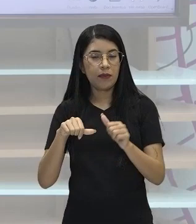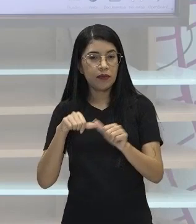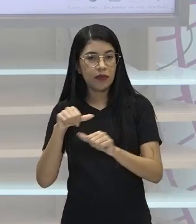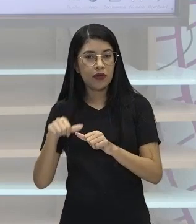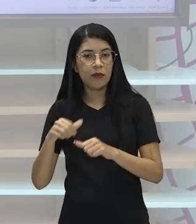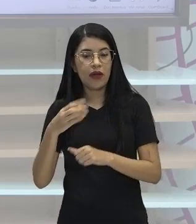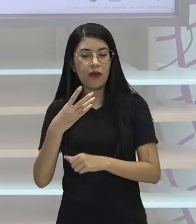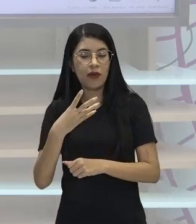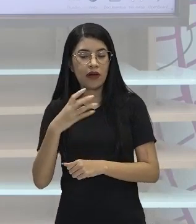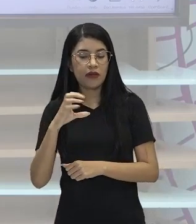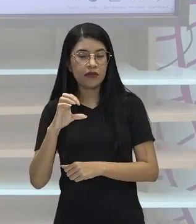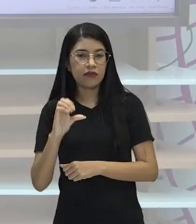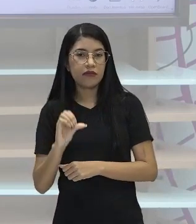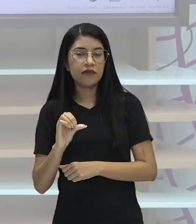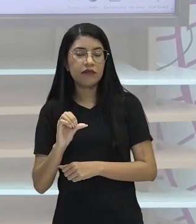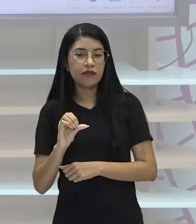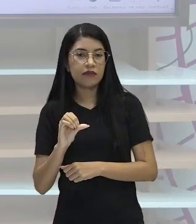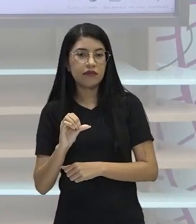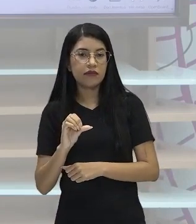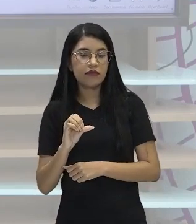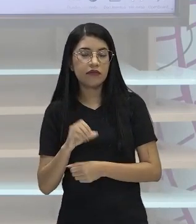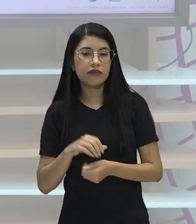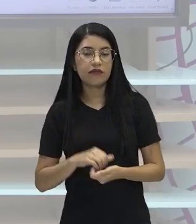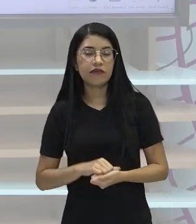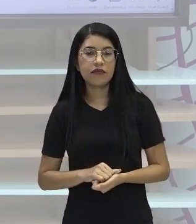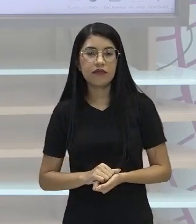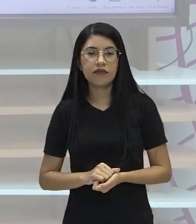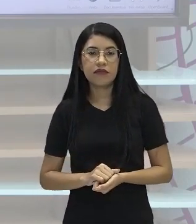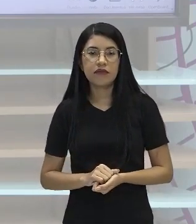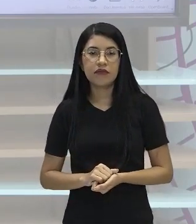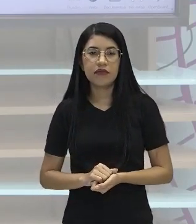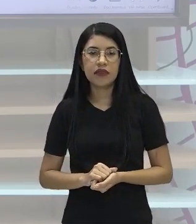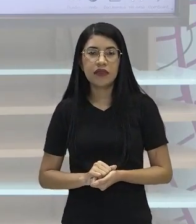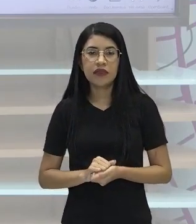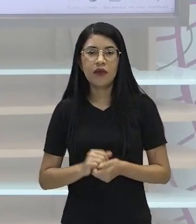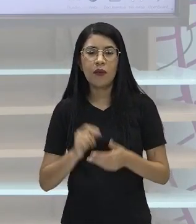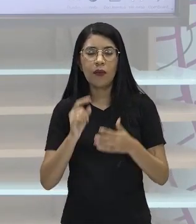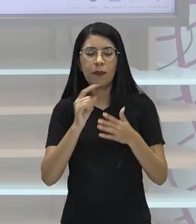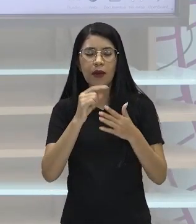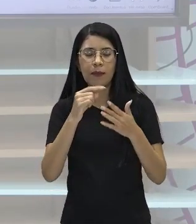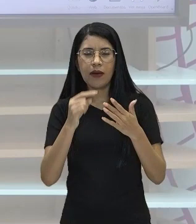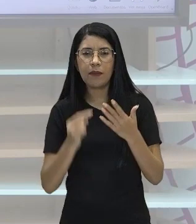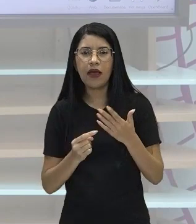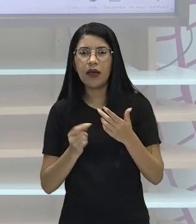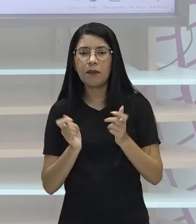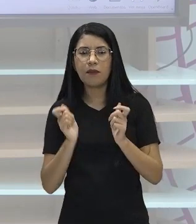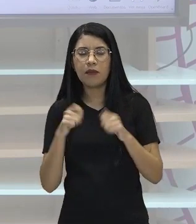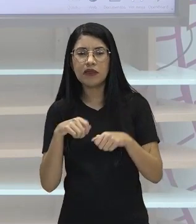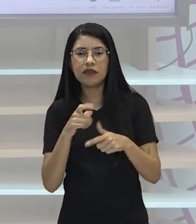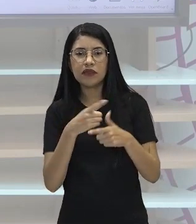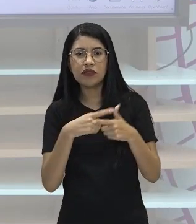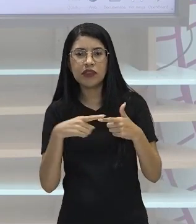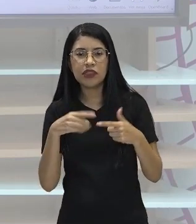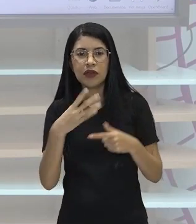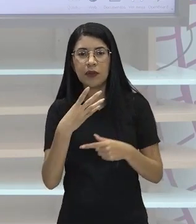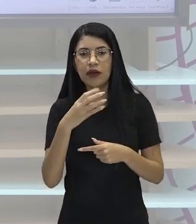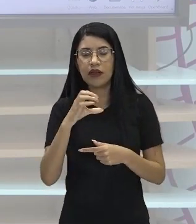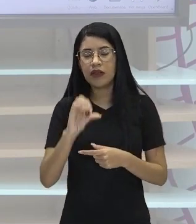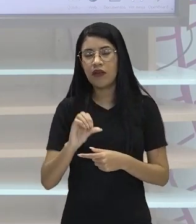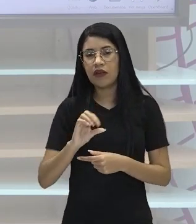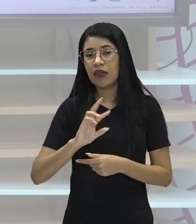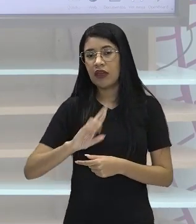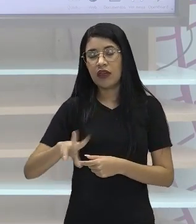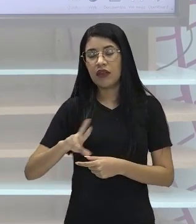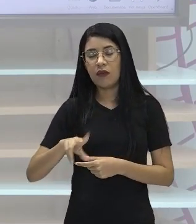49. Então, vamos ver por qual critério esse número ele é divisível, porque agora ele não é mais por 2, porque ele